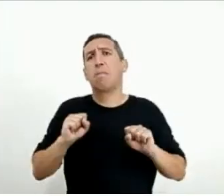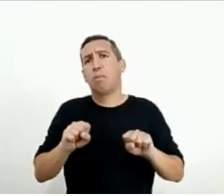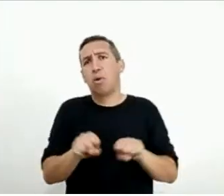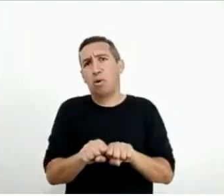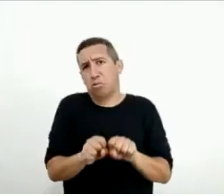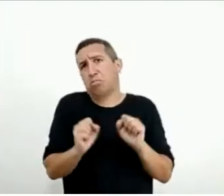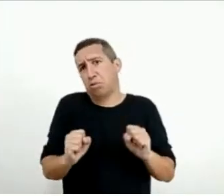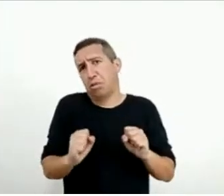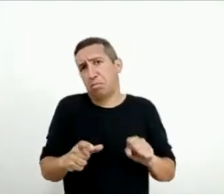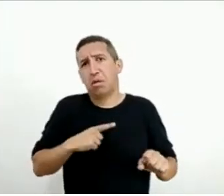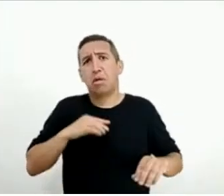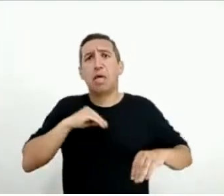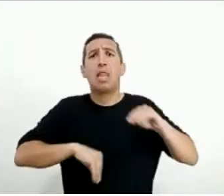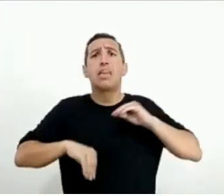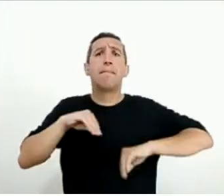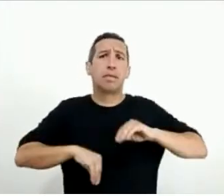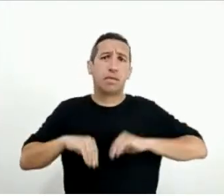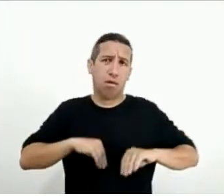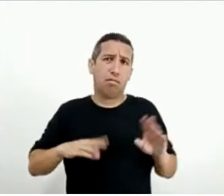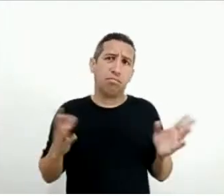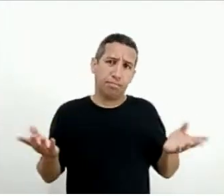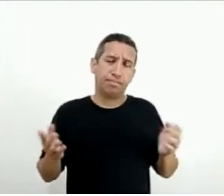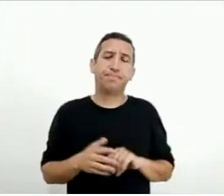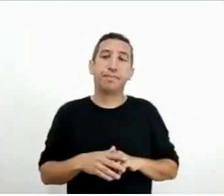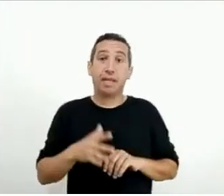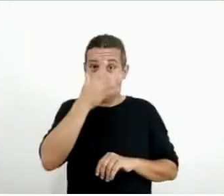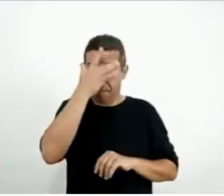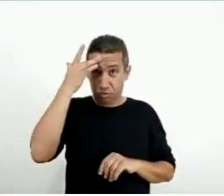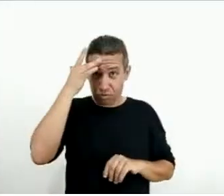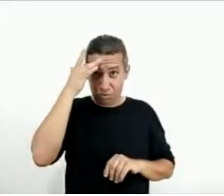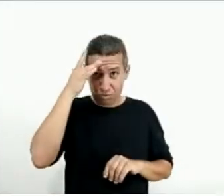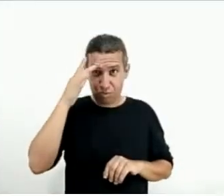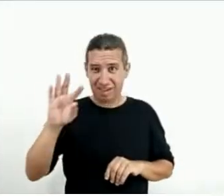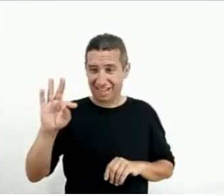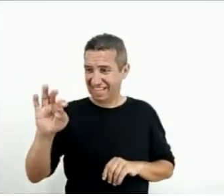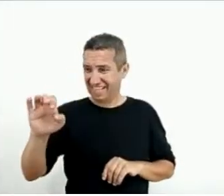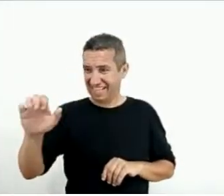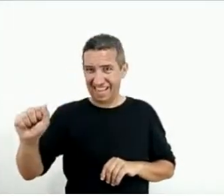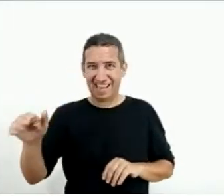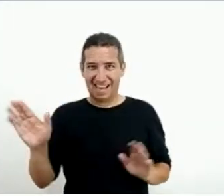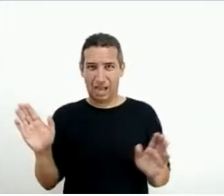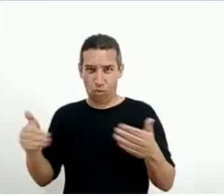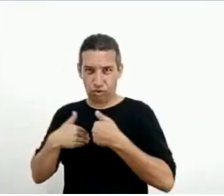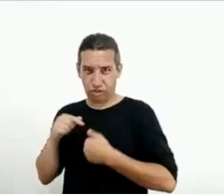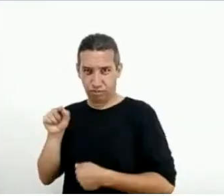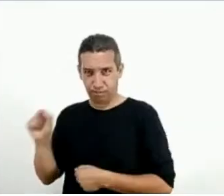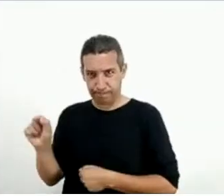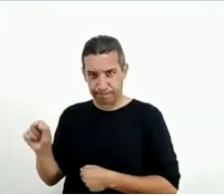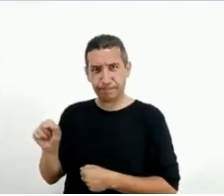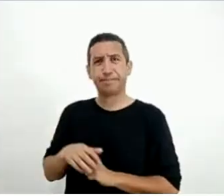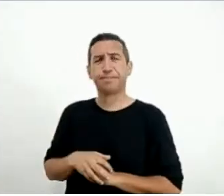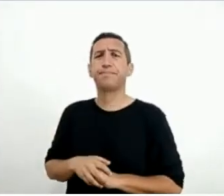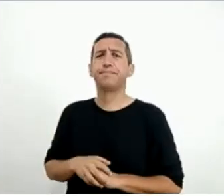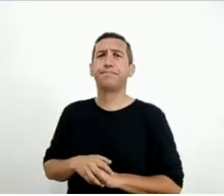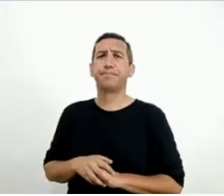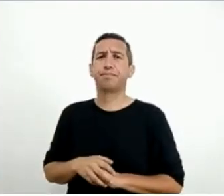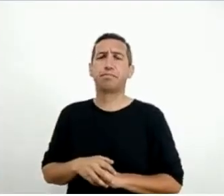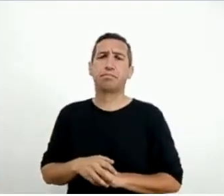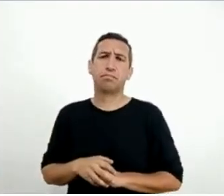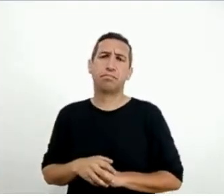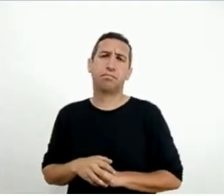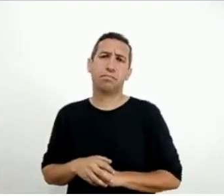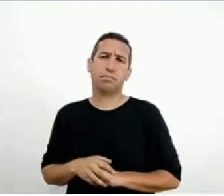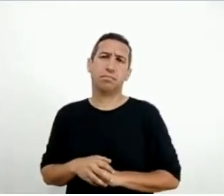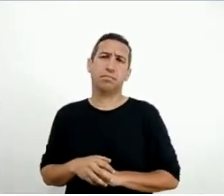diante. Os pacientes com TEA, com o transtorno do espectro autista, varia a presença de